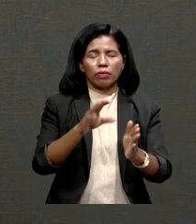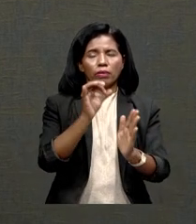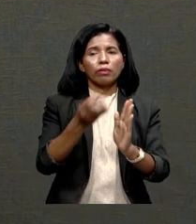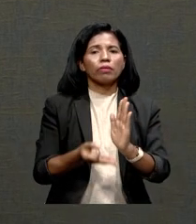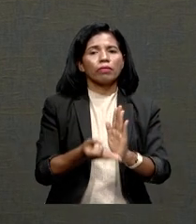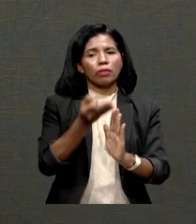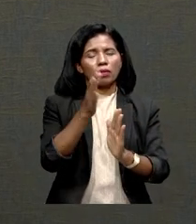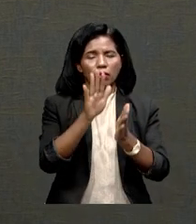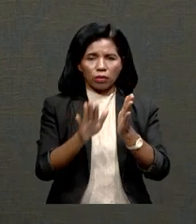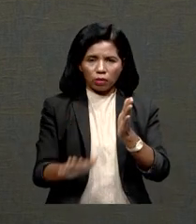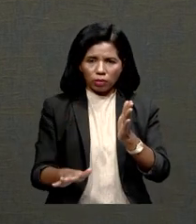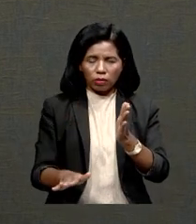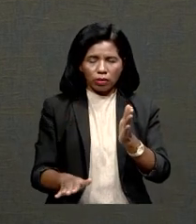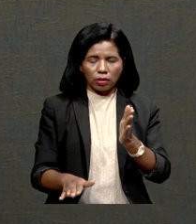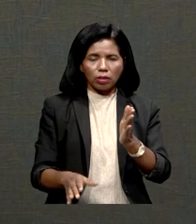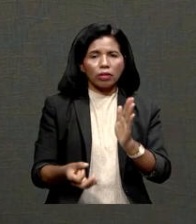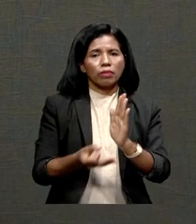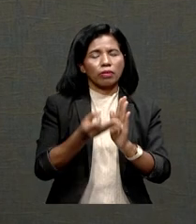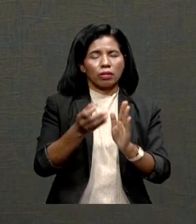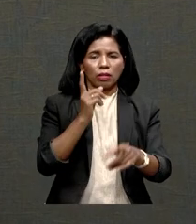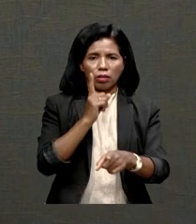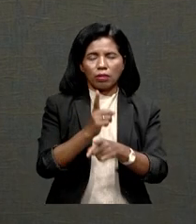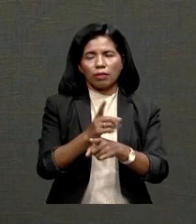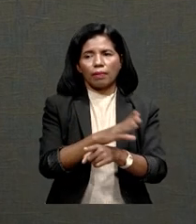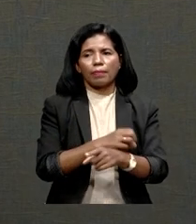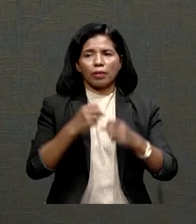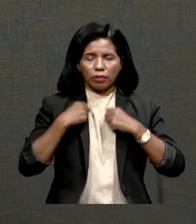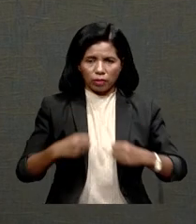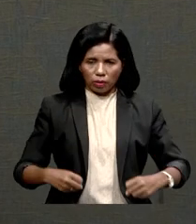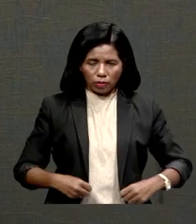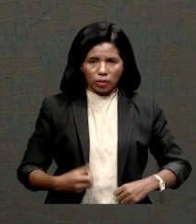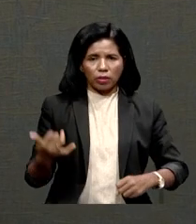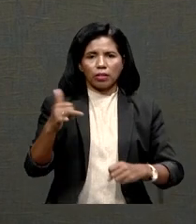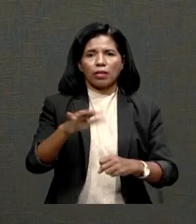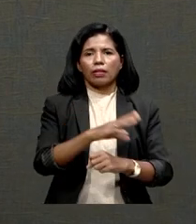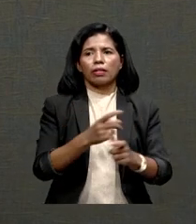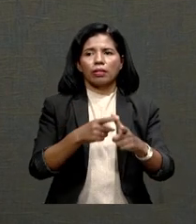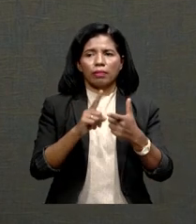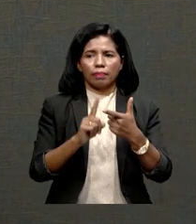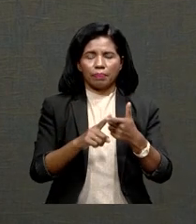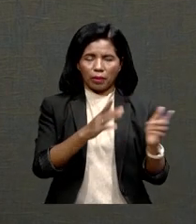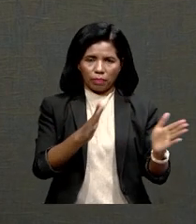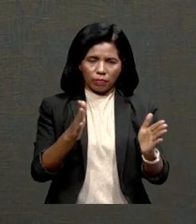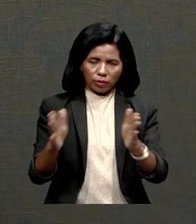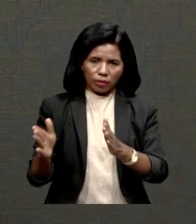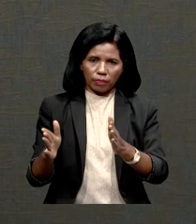qualidade de dia, não mostra preço nível justo e parte saúde mais. Por né, preparação de